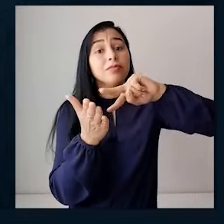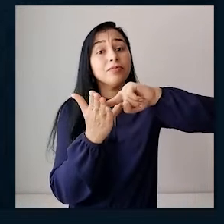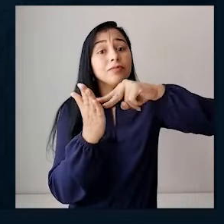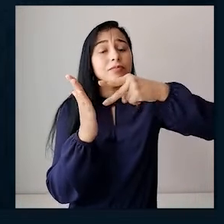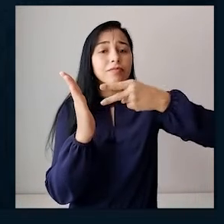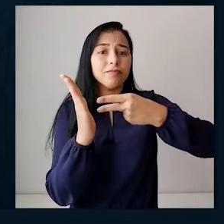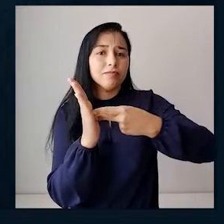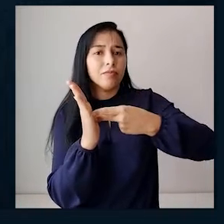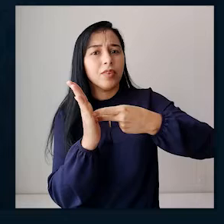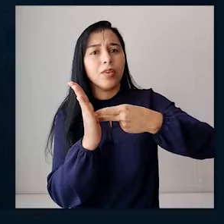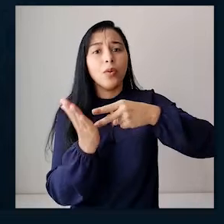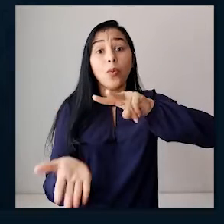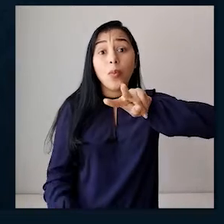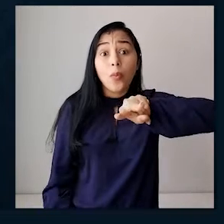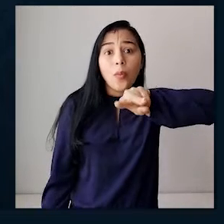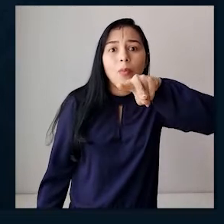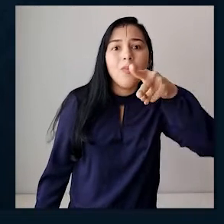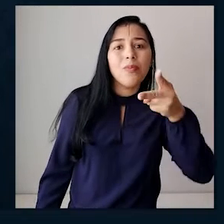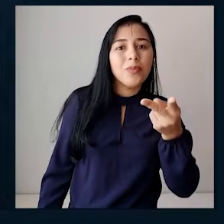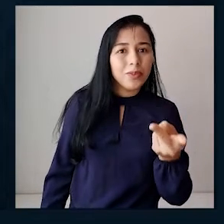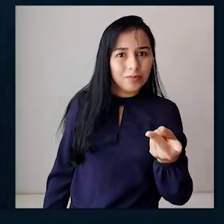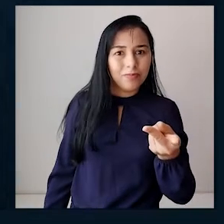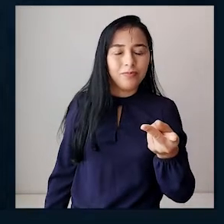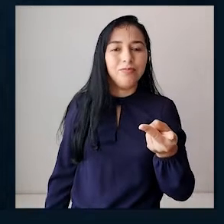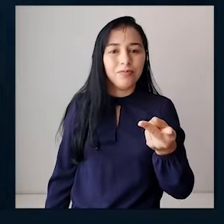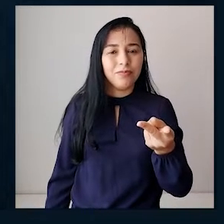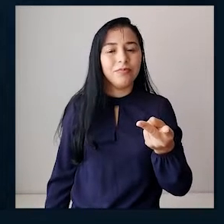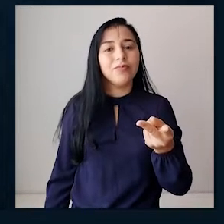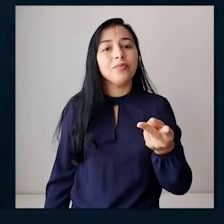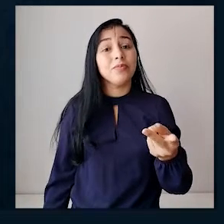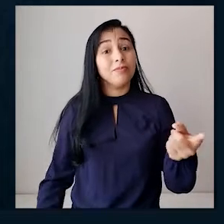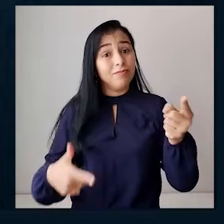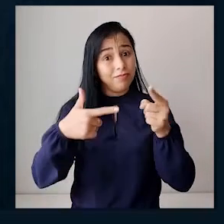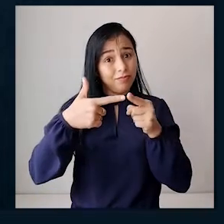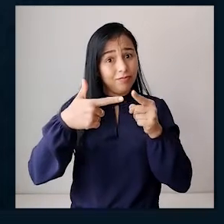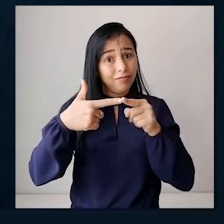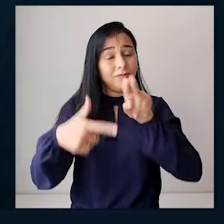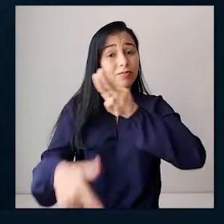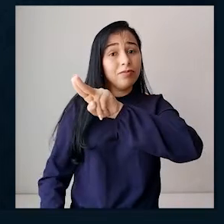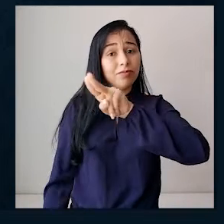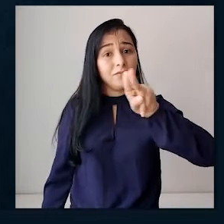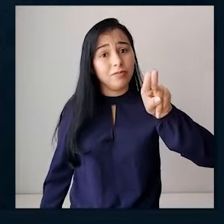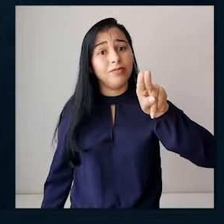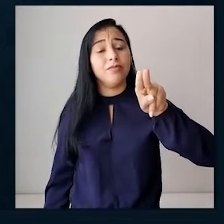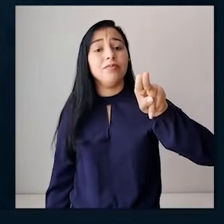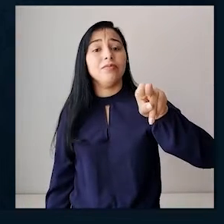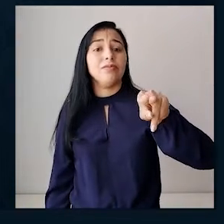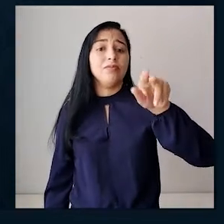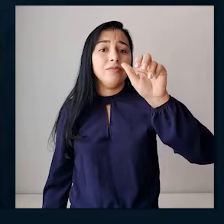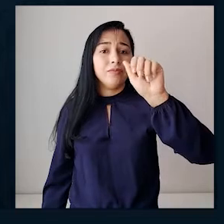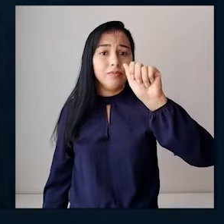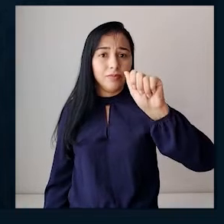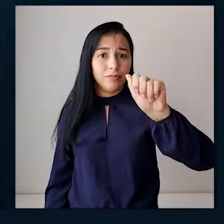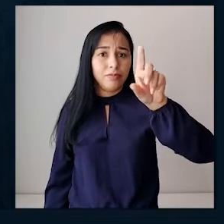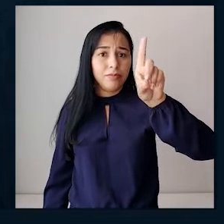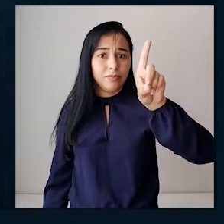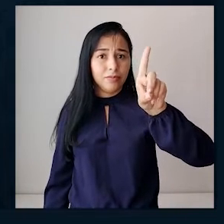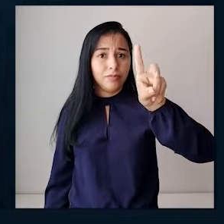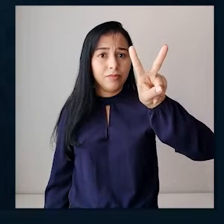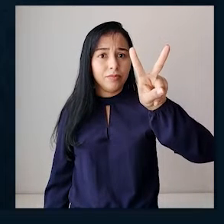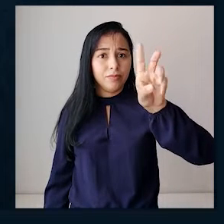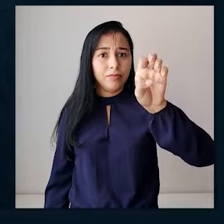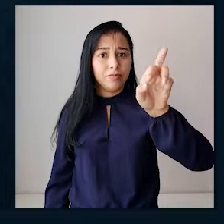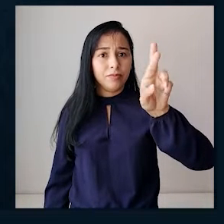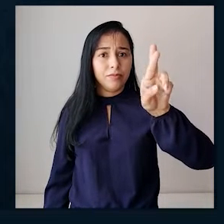que estabeleça a ideia de oposição, adversidade ou contrariedade, a gente vai classificar a oração